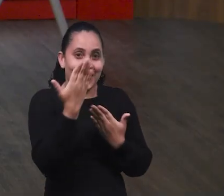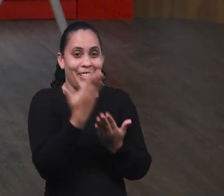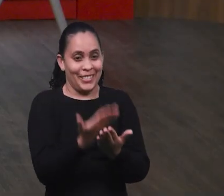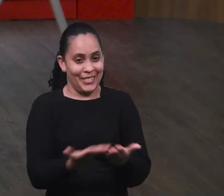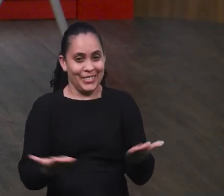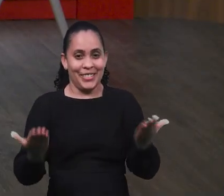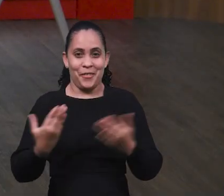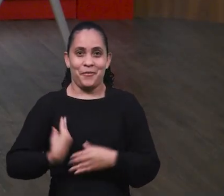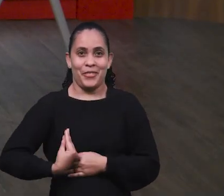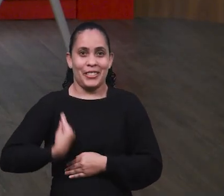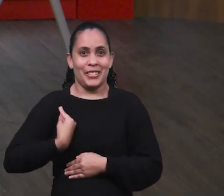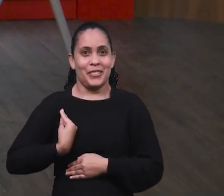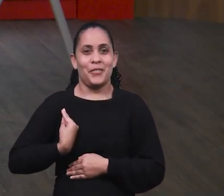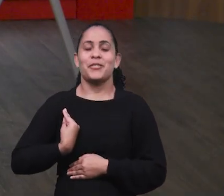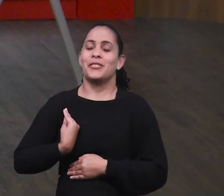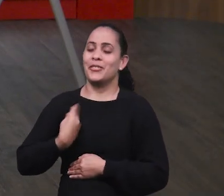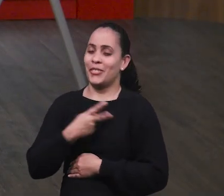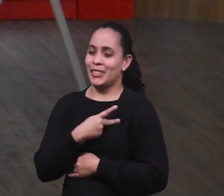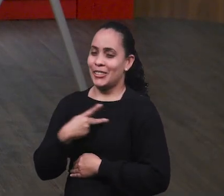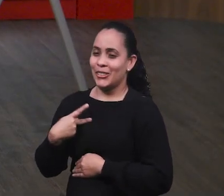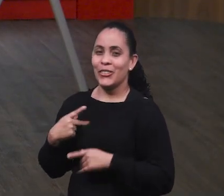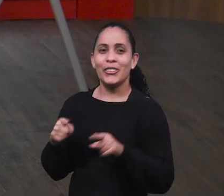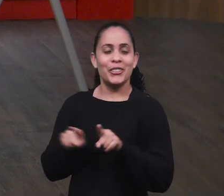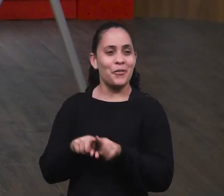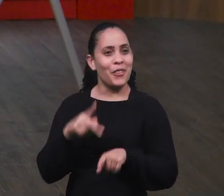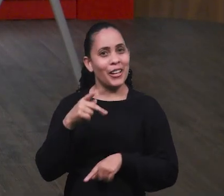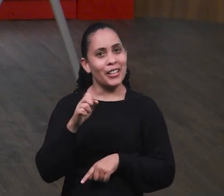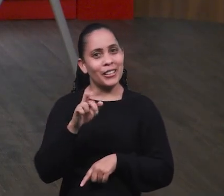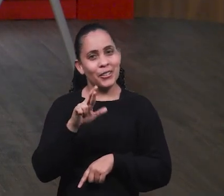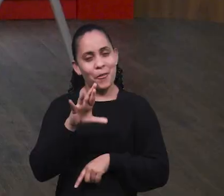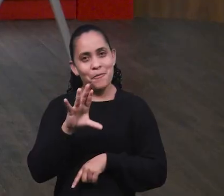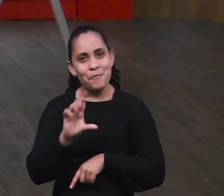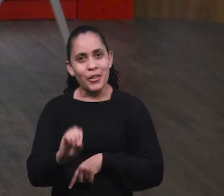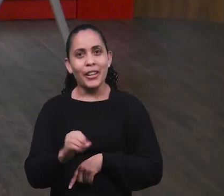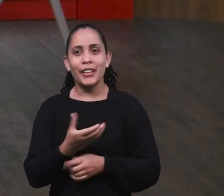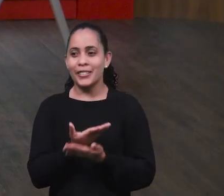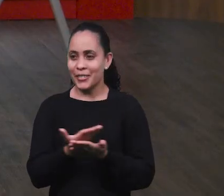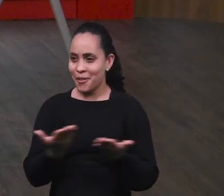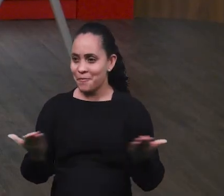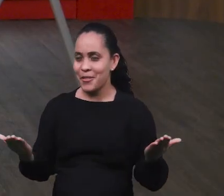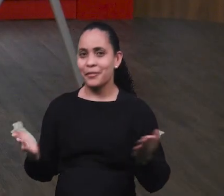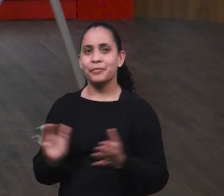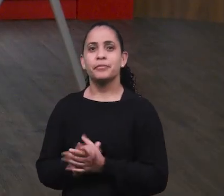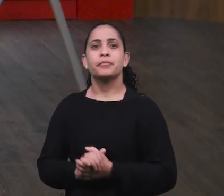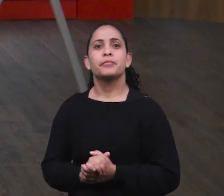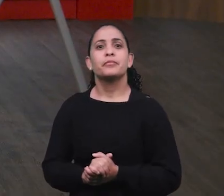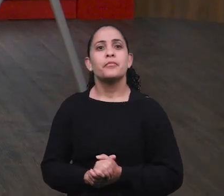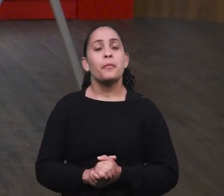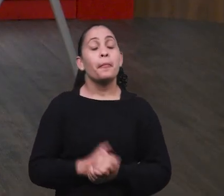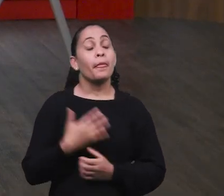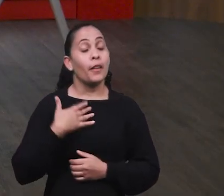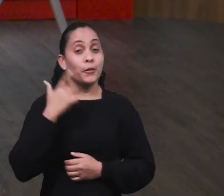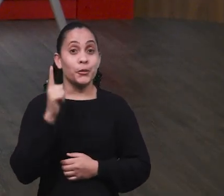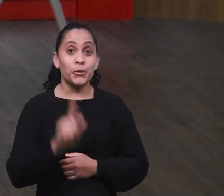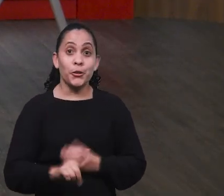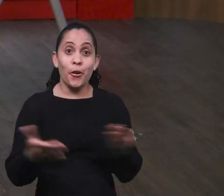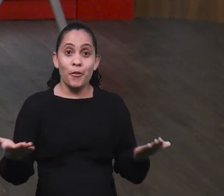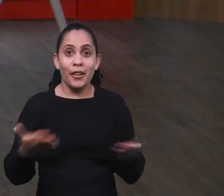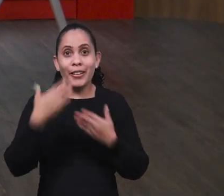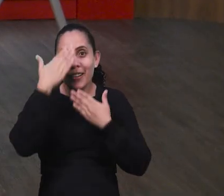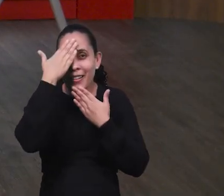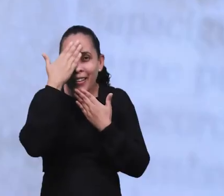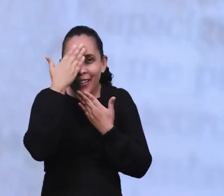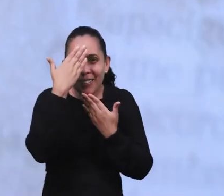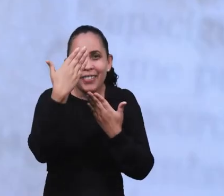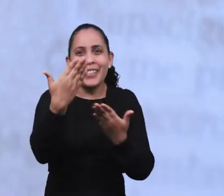agradecer, então, a presença do pastor João e do Pedro Viana. Fiquem à vontade para despedir da nossa audiência. Eu que, mais uma